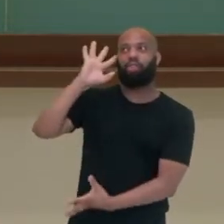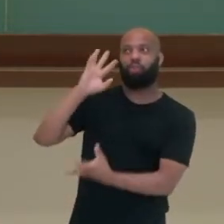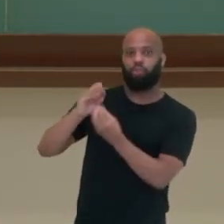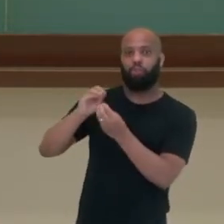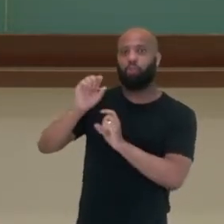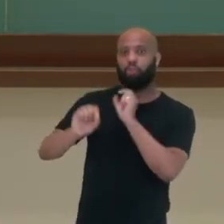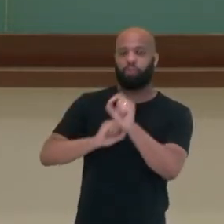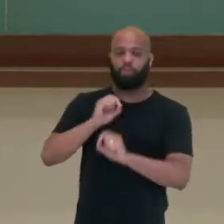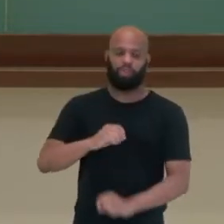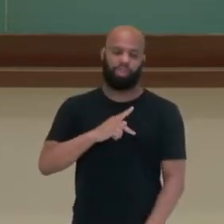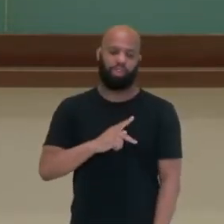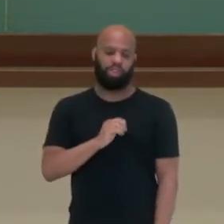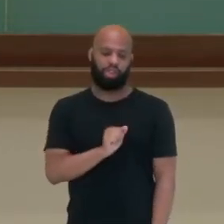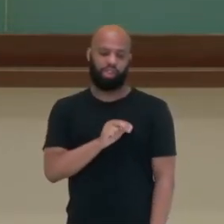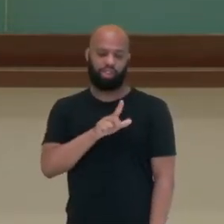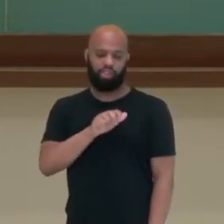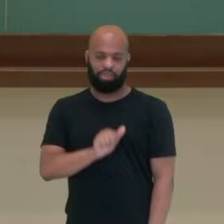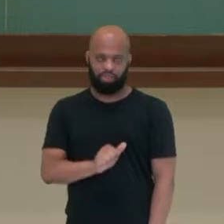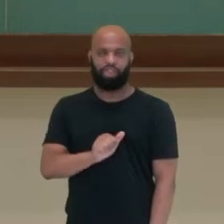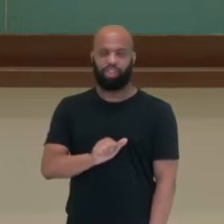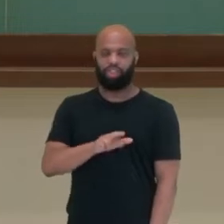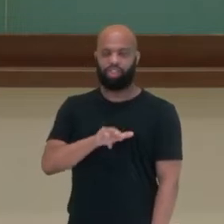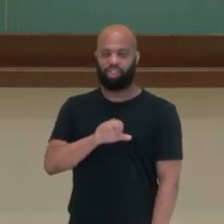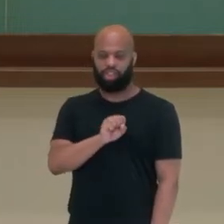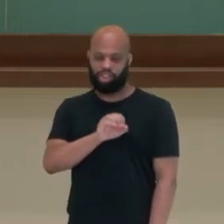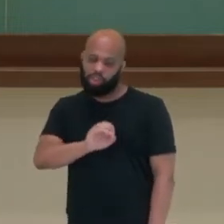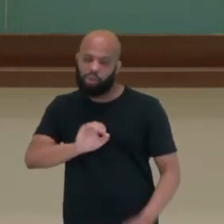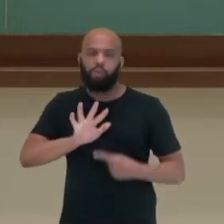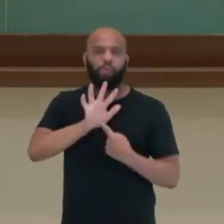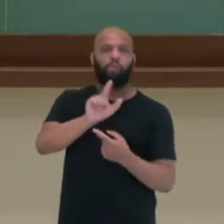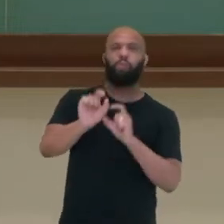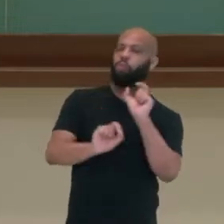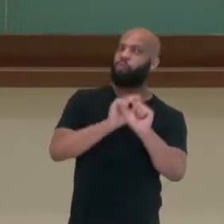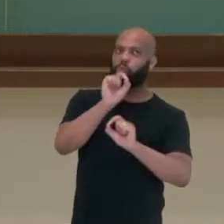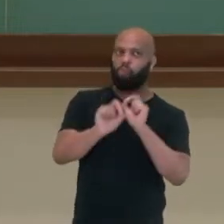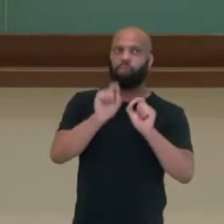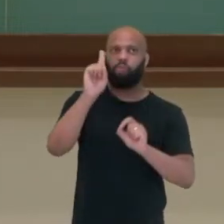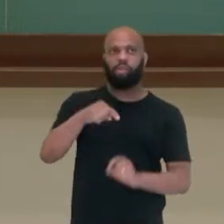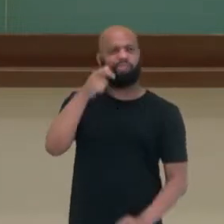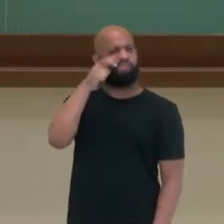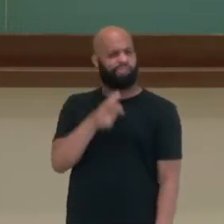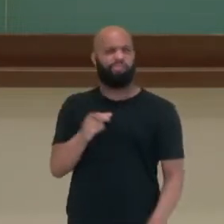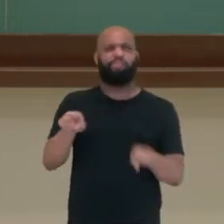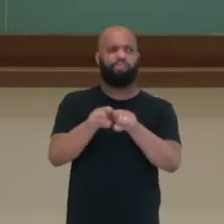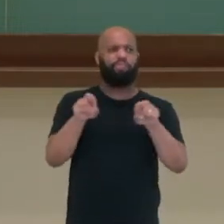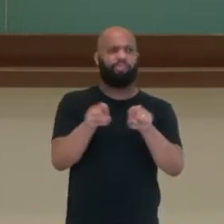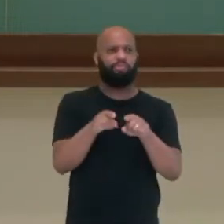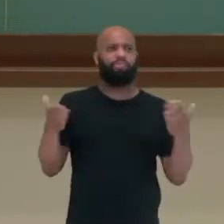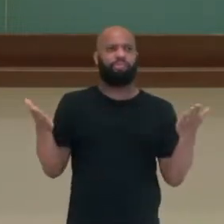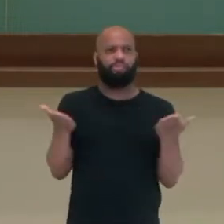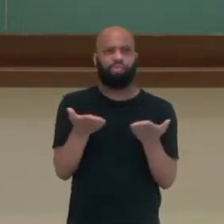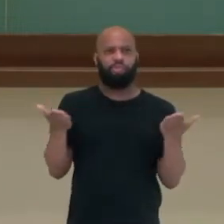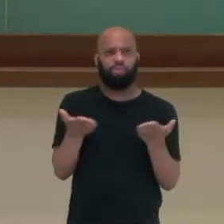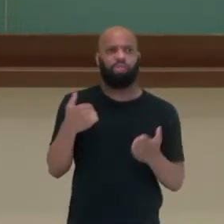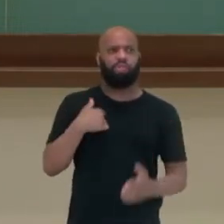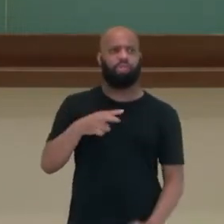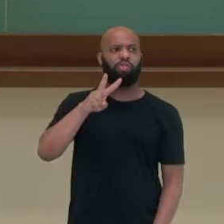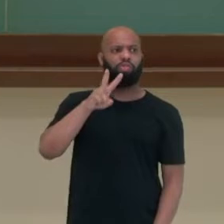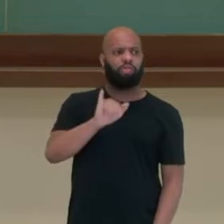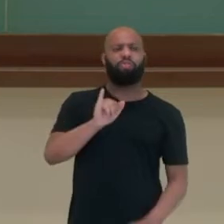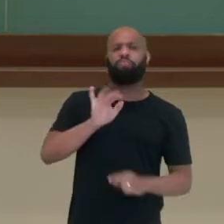Paula Rizzo está trazendo para nós aqui, né? Uma coisa interessante, eu vou só fazer